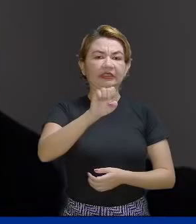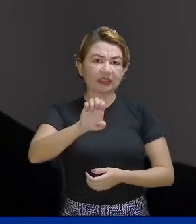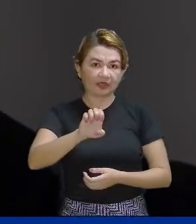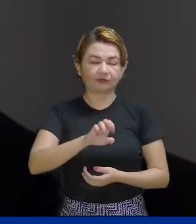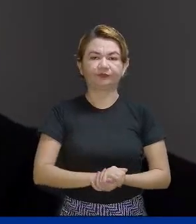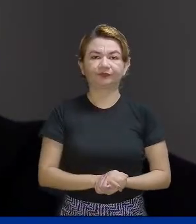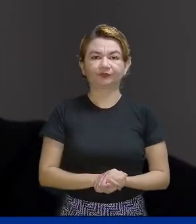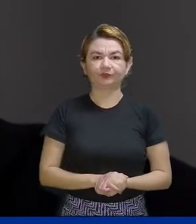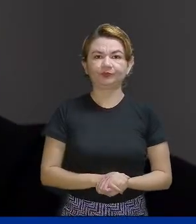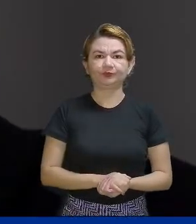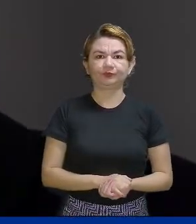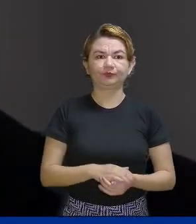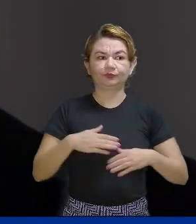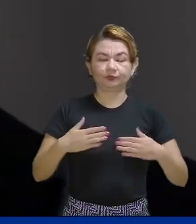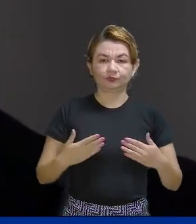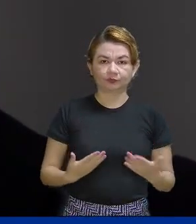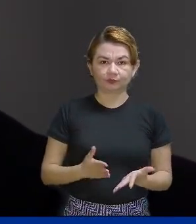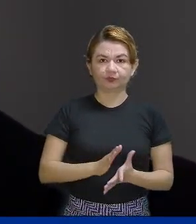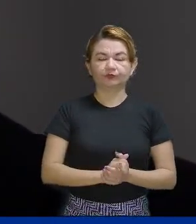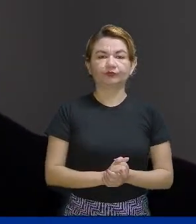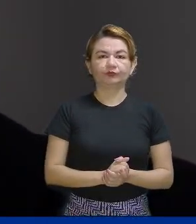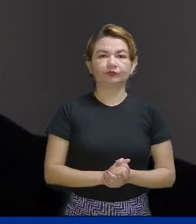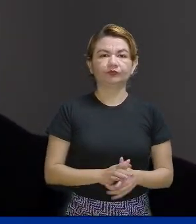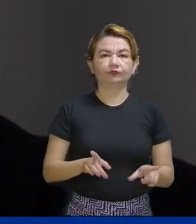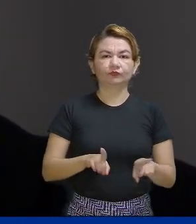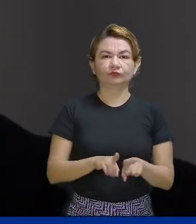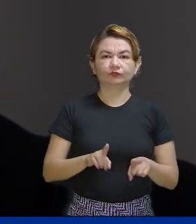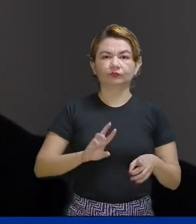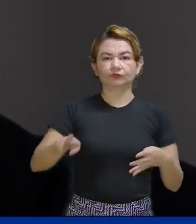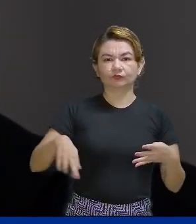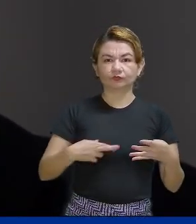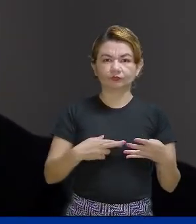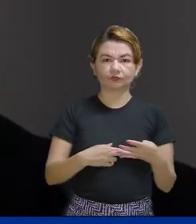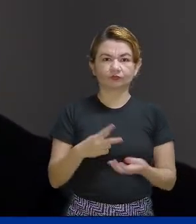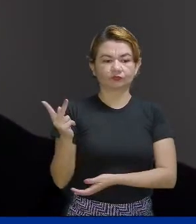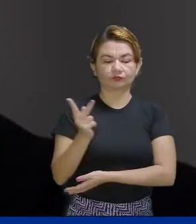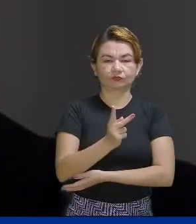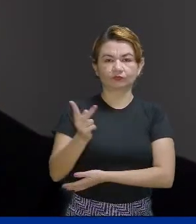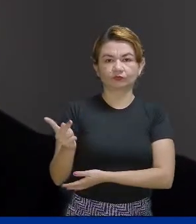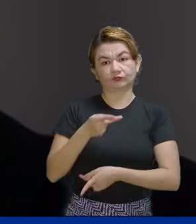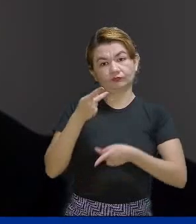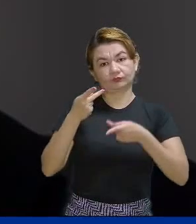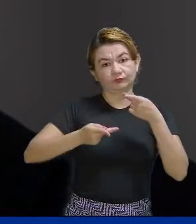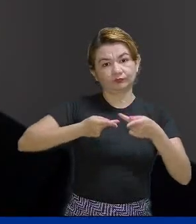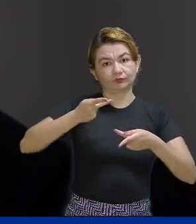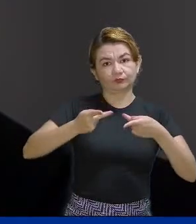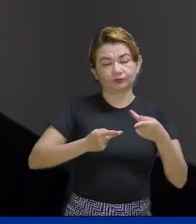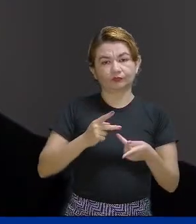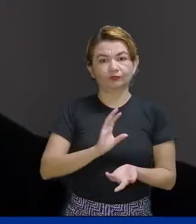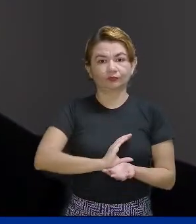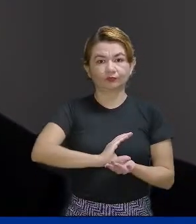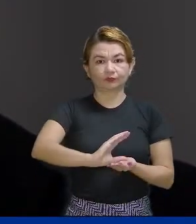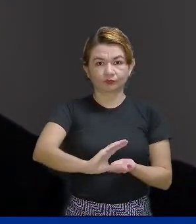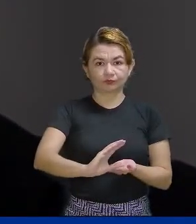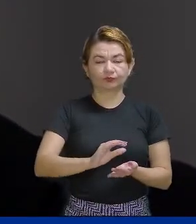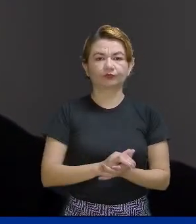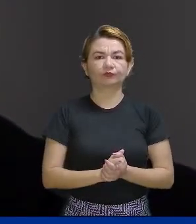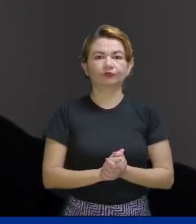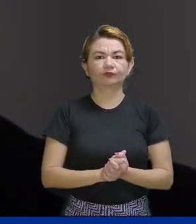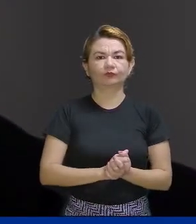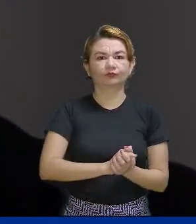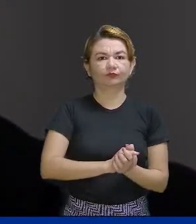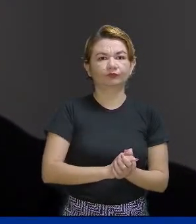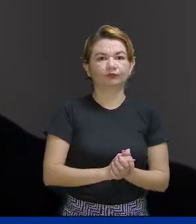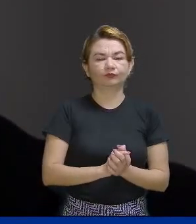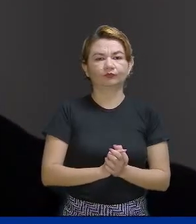23.607. Nas razões recursais, os recorrentes alegam, essencialmente, que os recursos foram integralmente